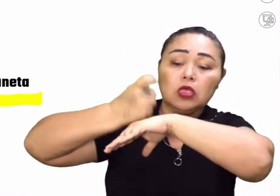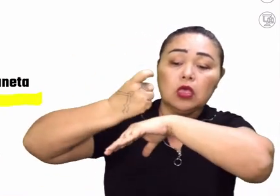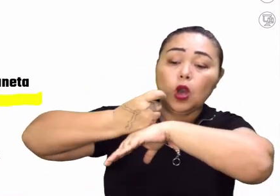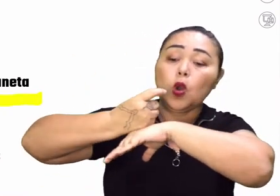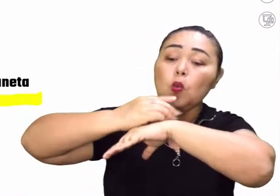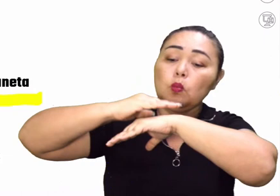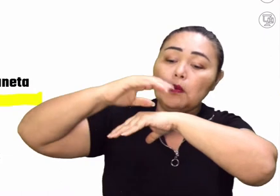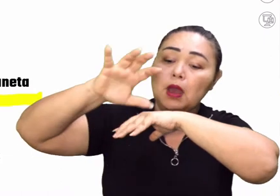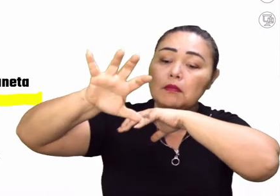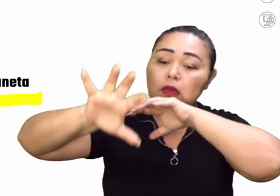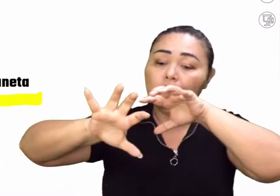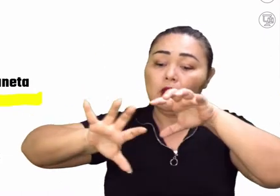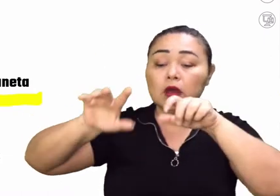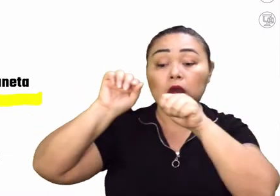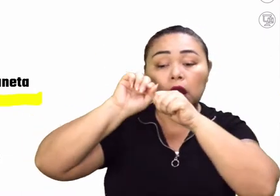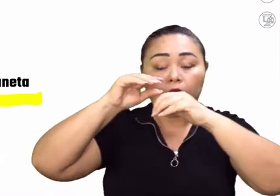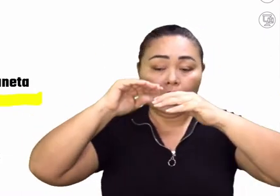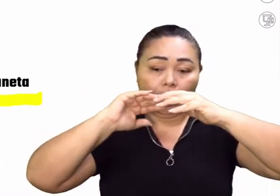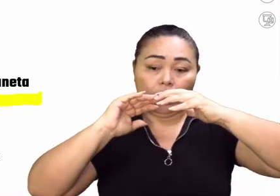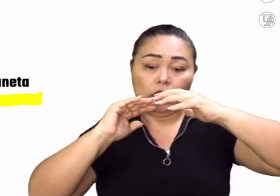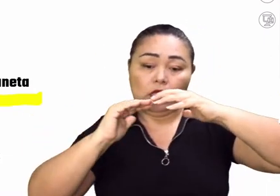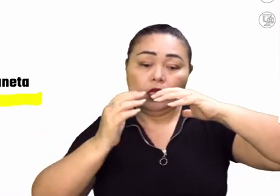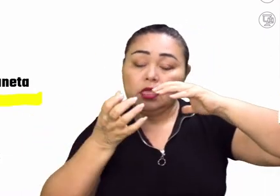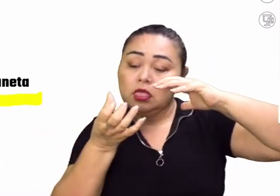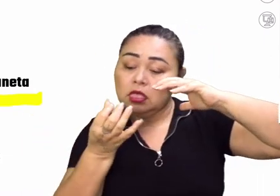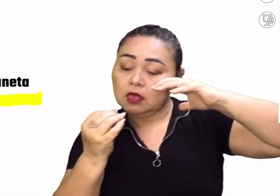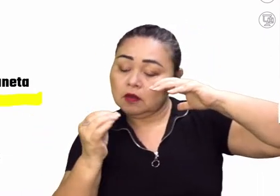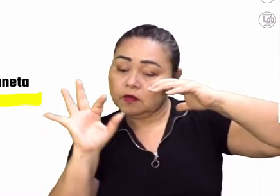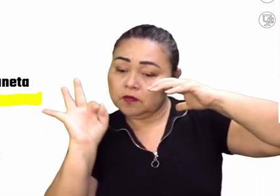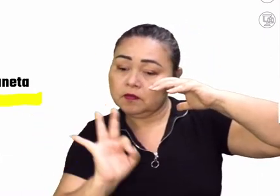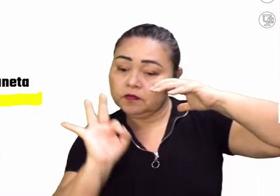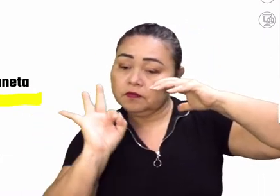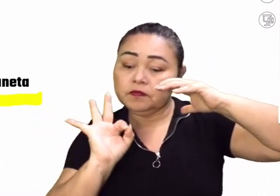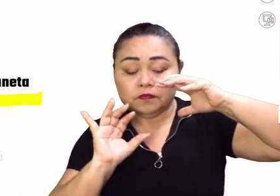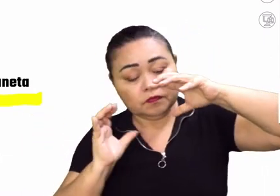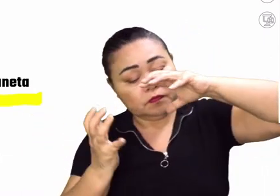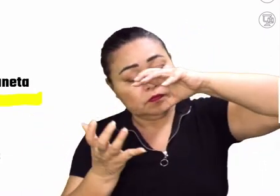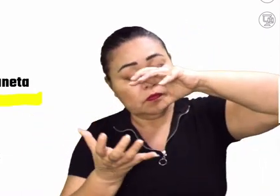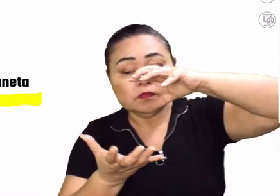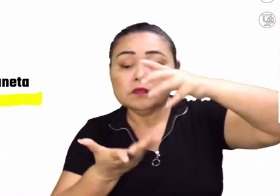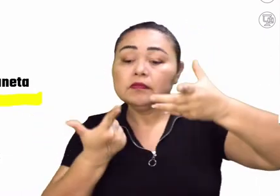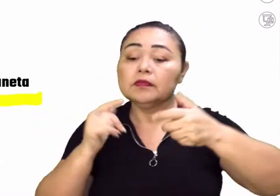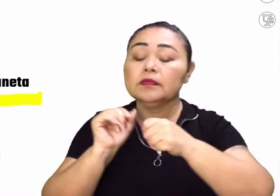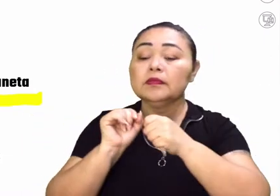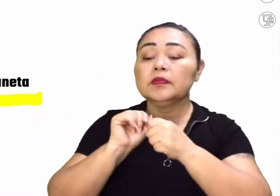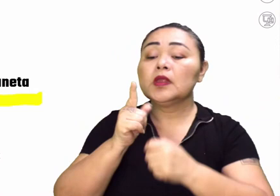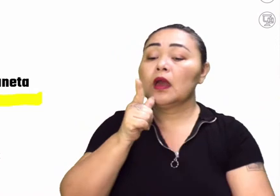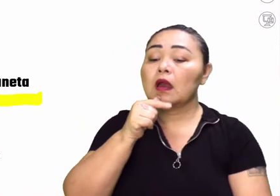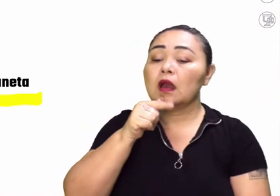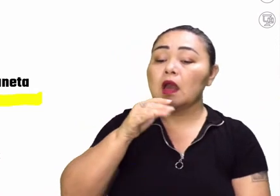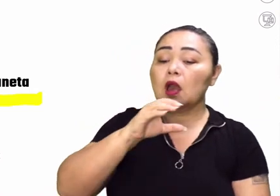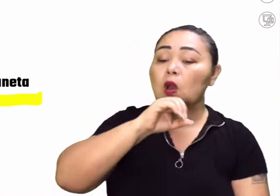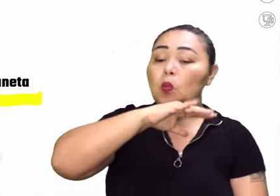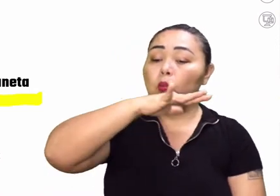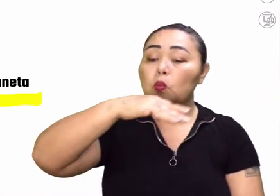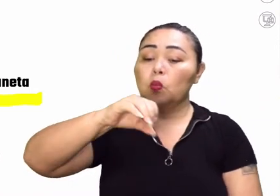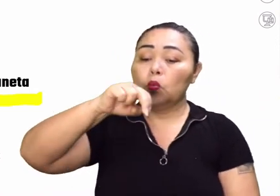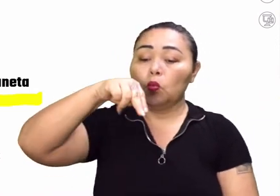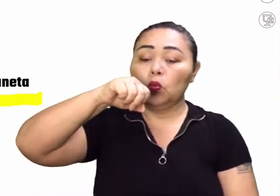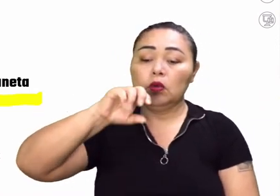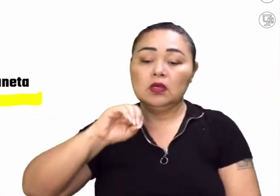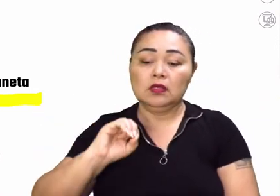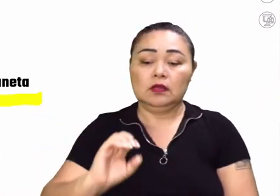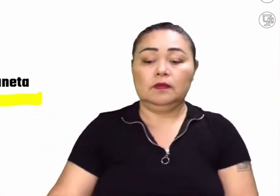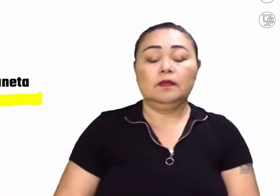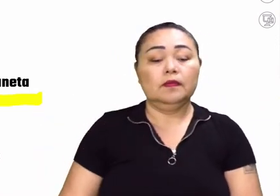Continental mas sim pela ó 60% do nosso planeta vai ser formado pela crosta Oceânica exatamente